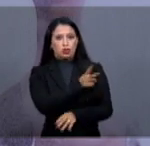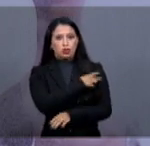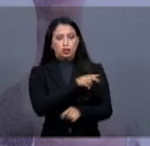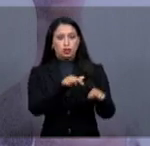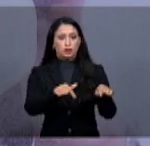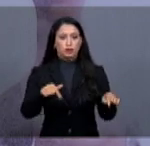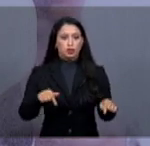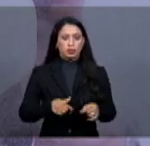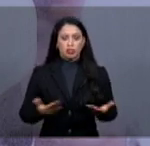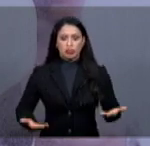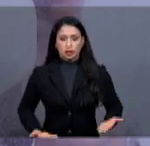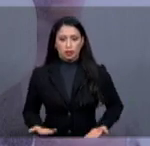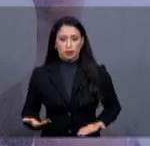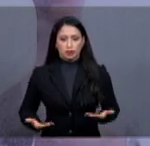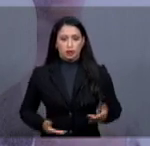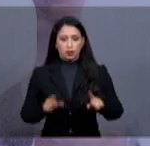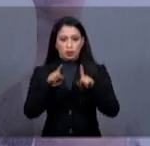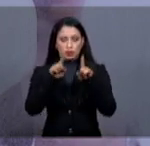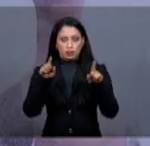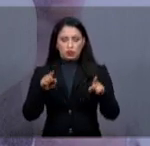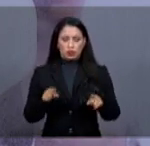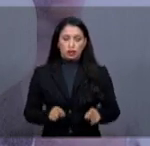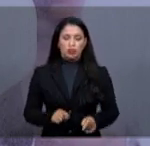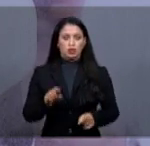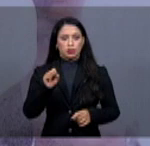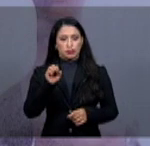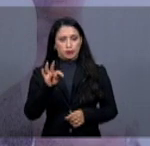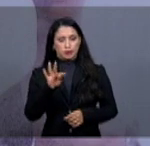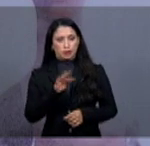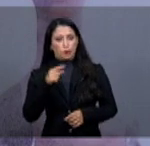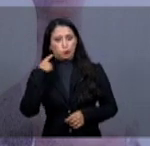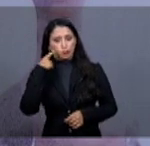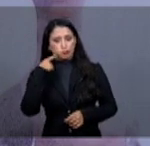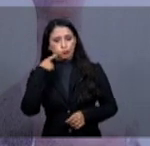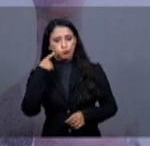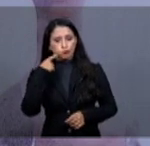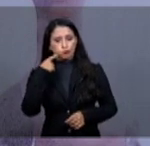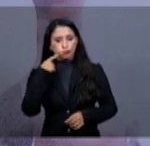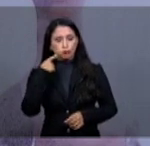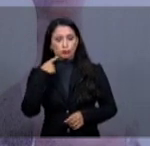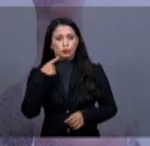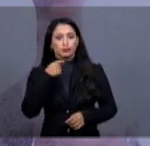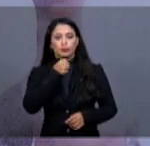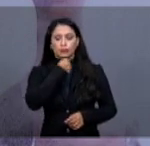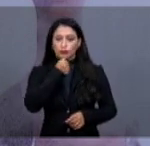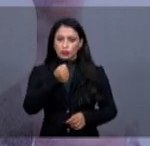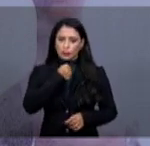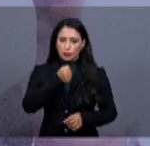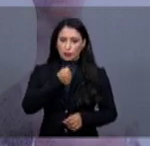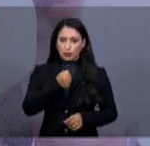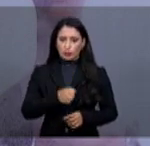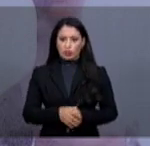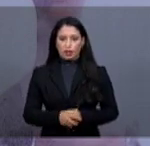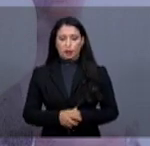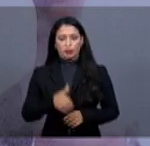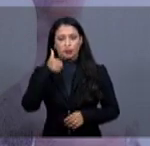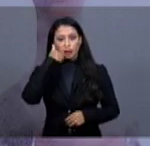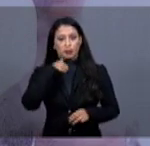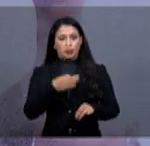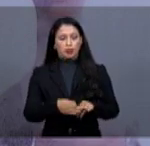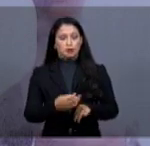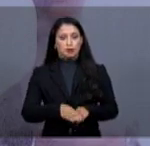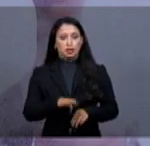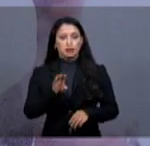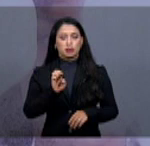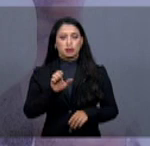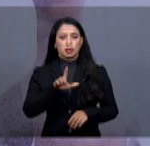e servidores do Supremo Tribunal Federal, senhoras e senhores advogados, senhoras e senhores jornalistas. A ministra Ellen Grace